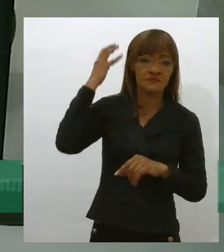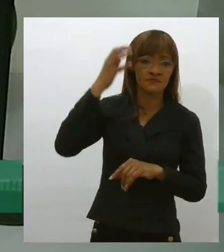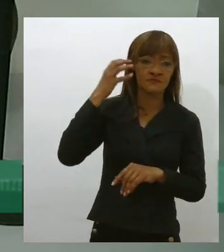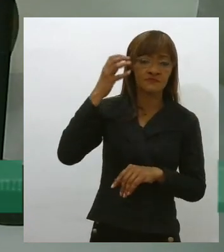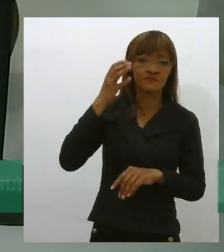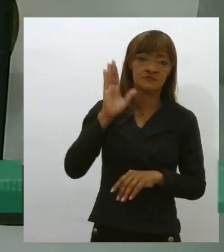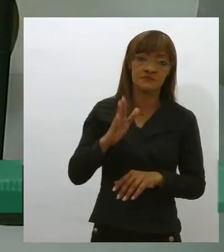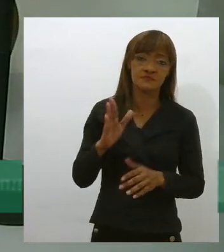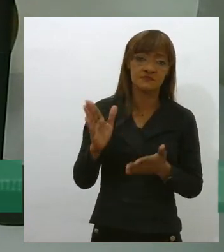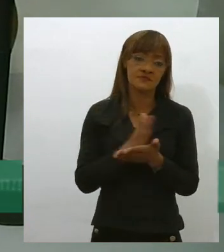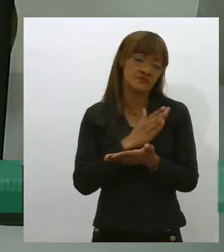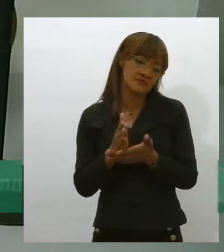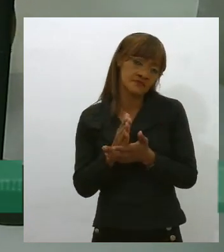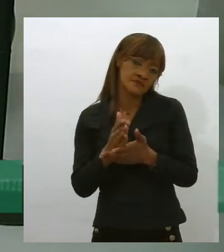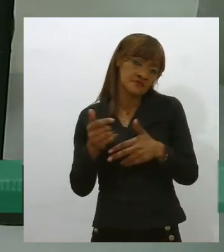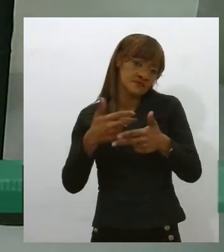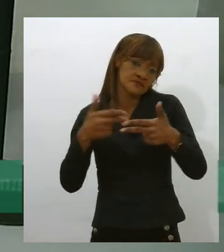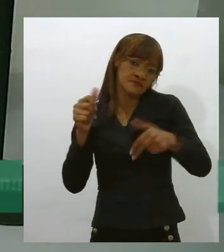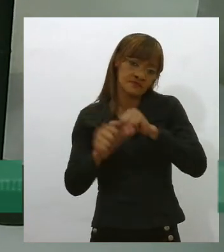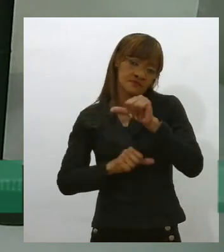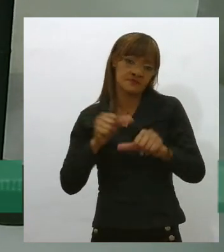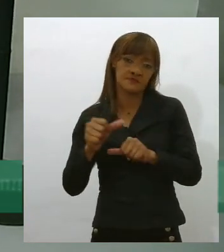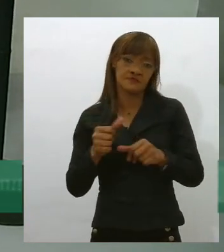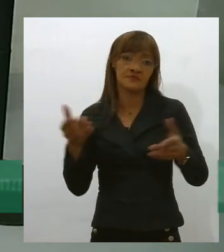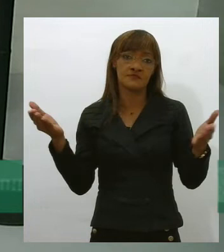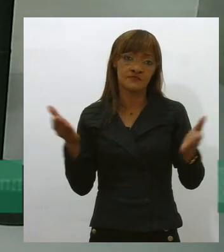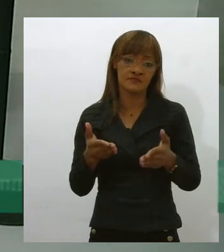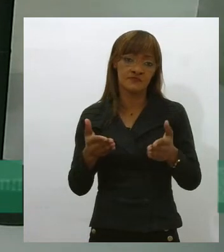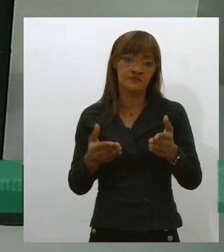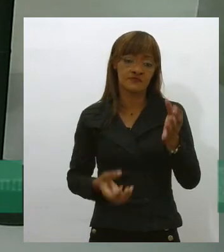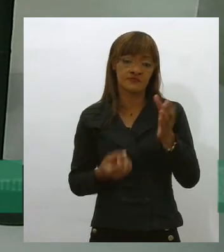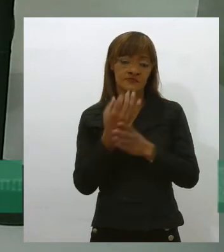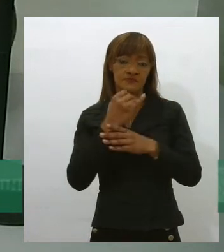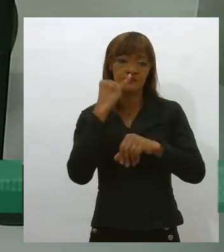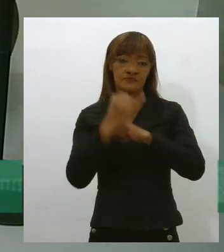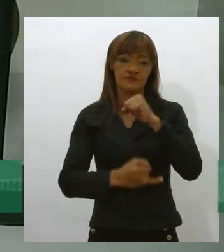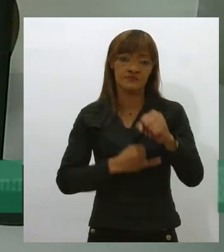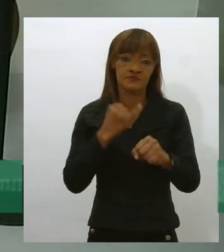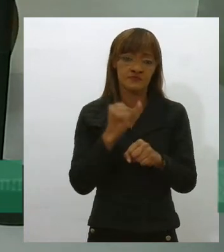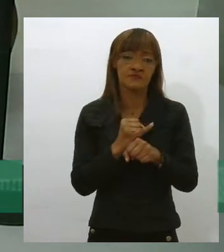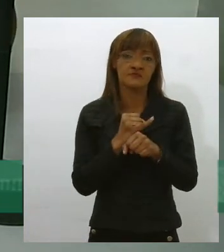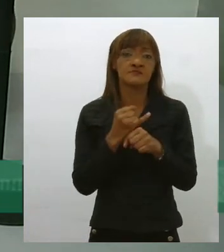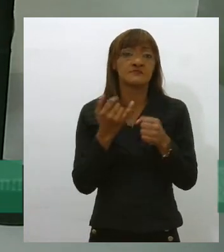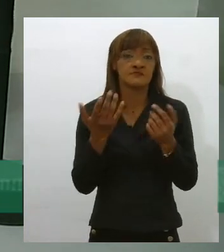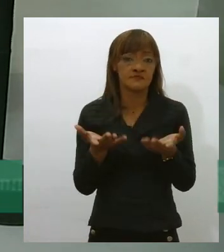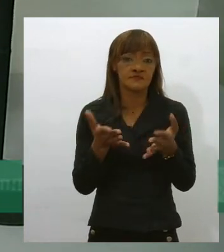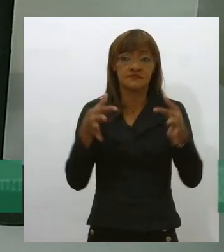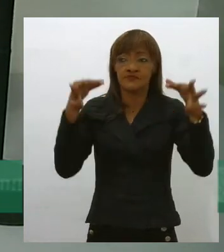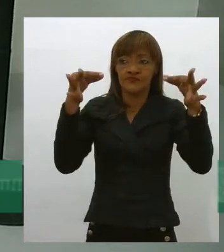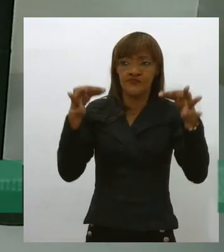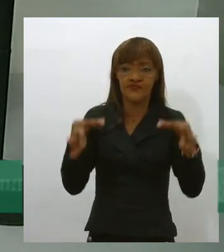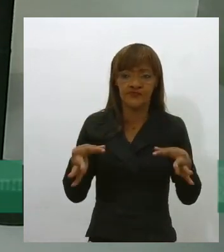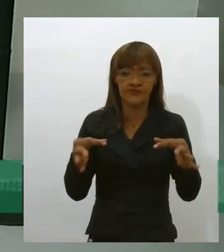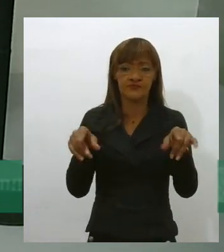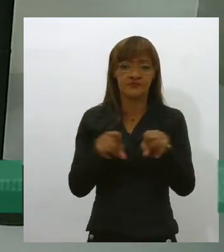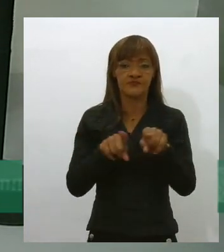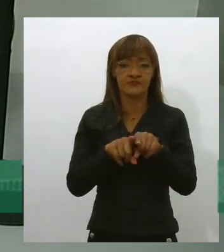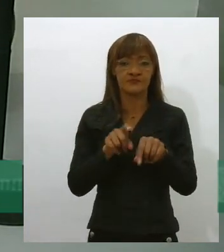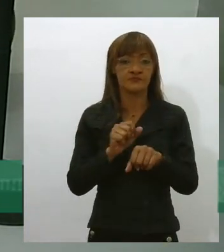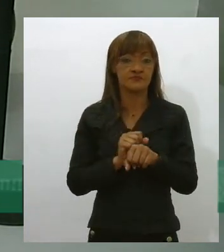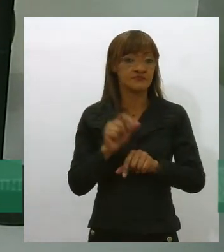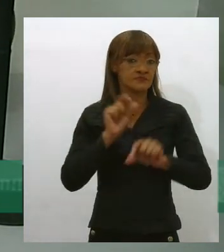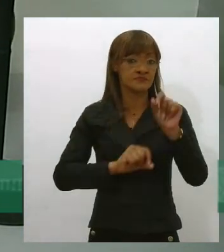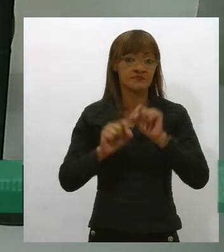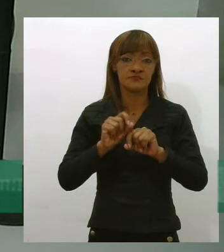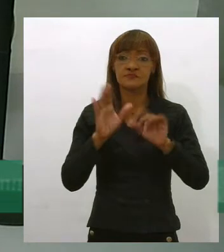lógicas teve a chegada da internet do time Ué então é preciso inclusive de mercado